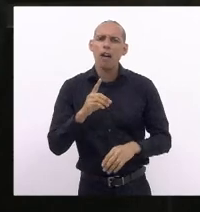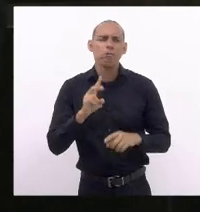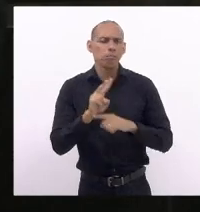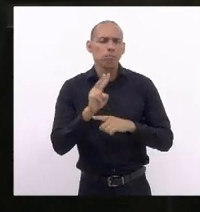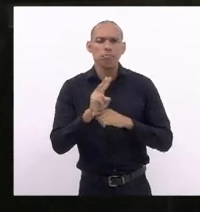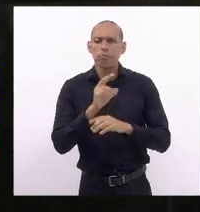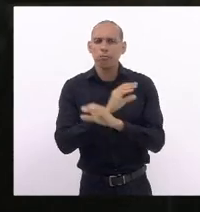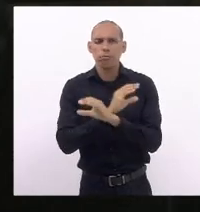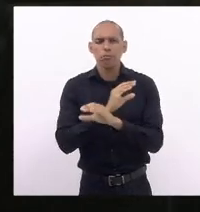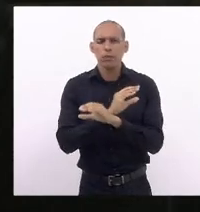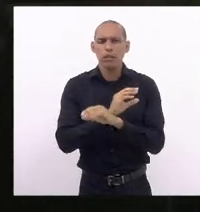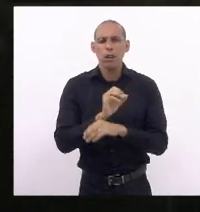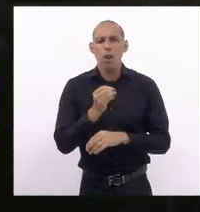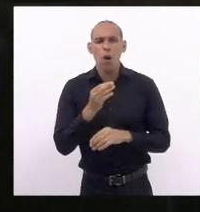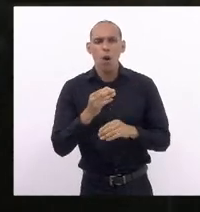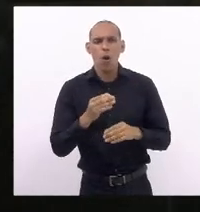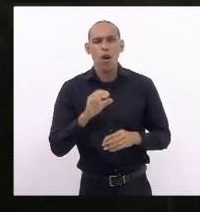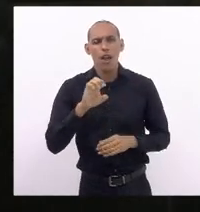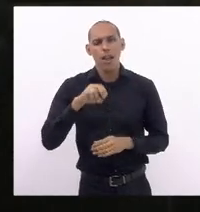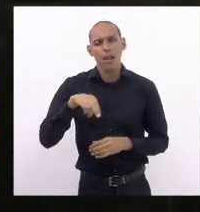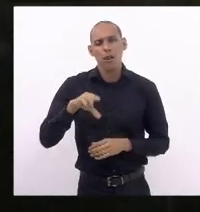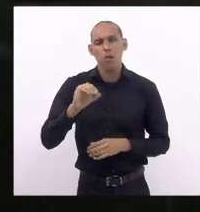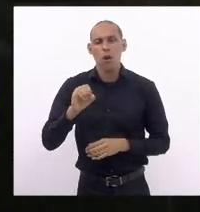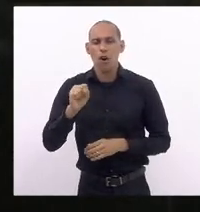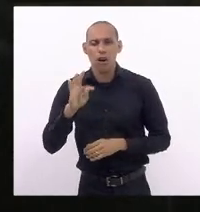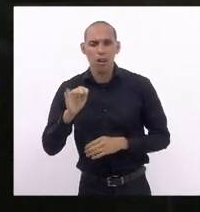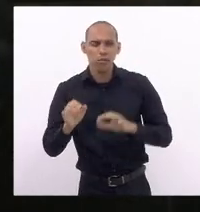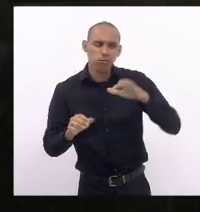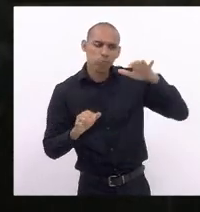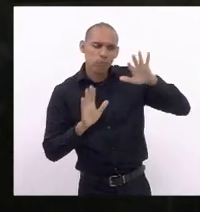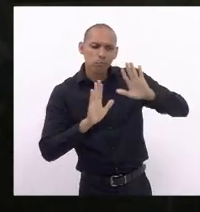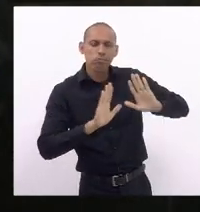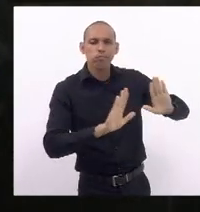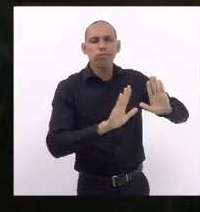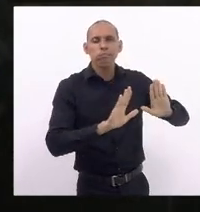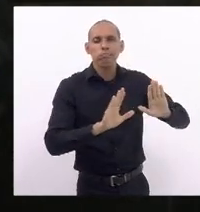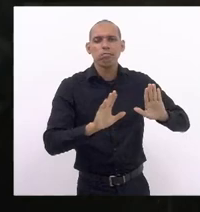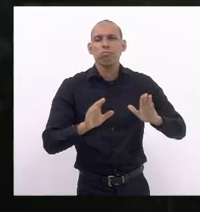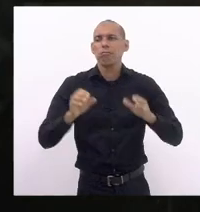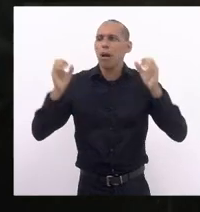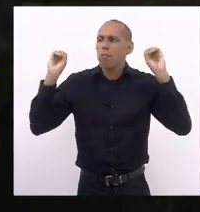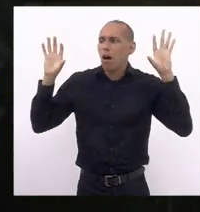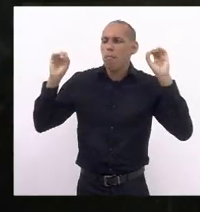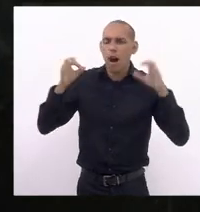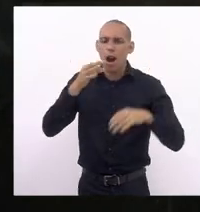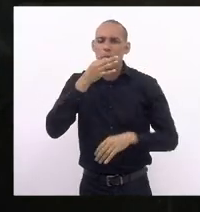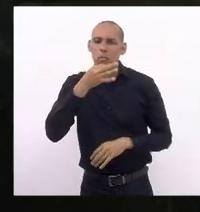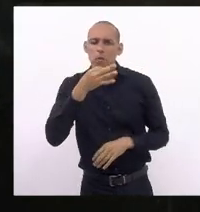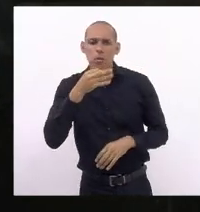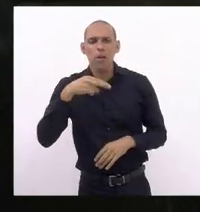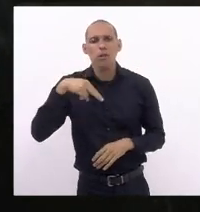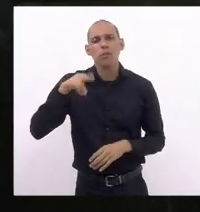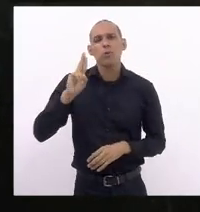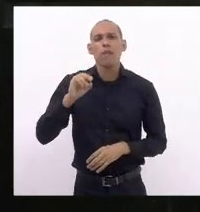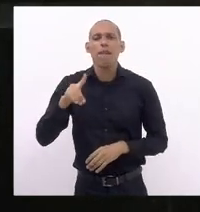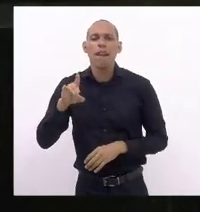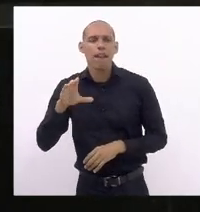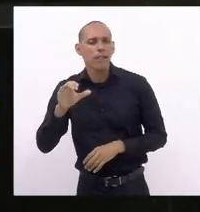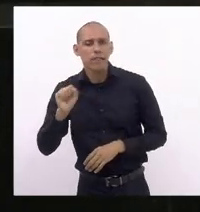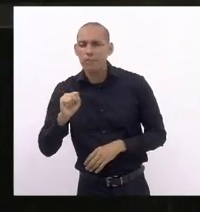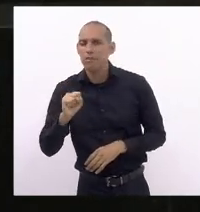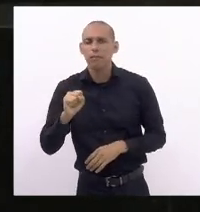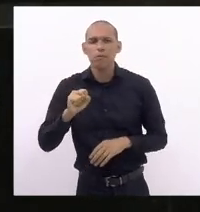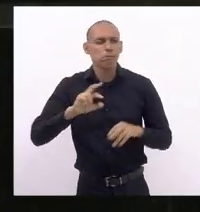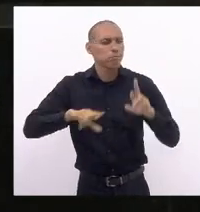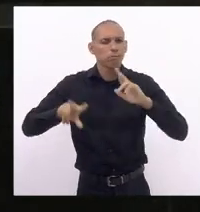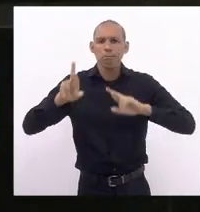semana, contenção de encostas, né, pluviômetros, radares, sirenes, NUDECs, enfim, ao